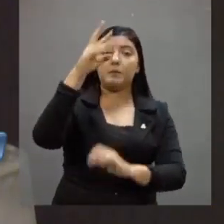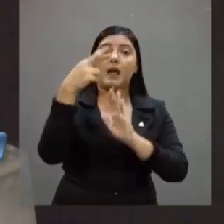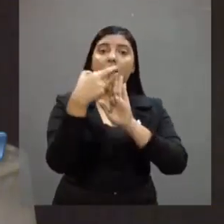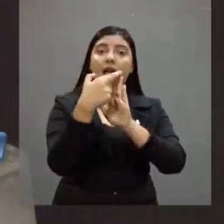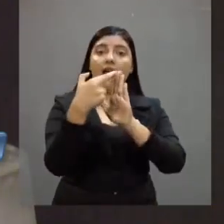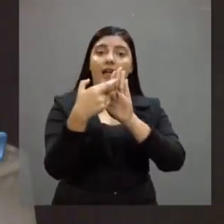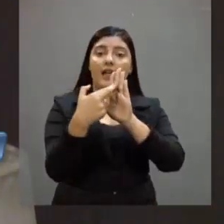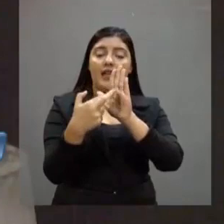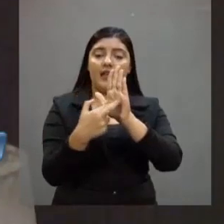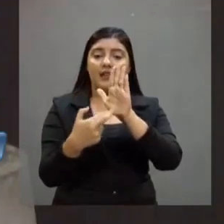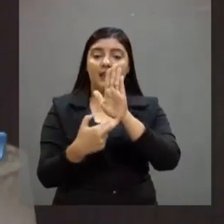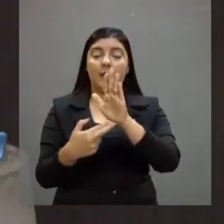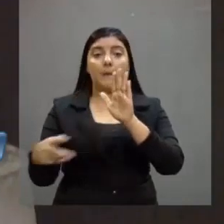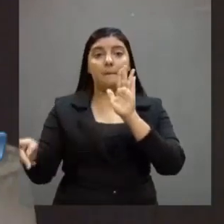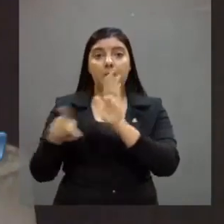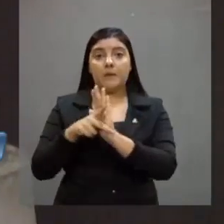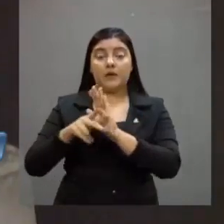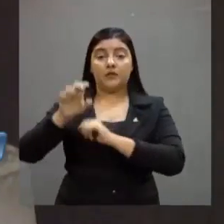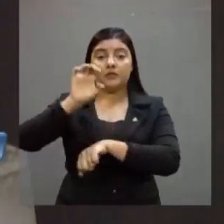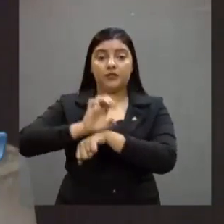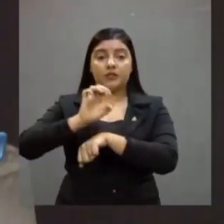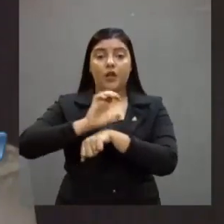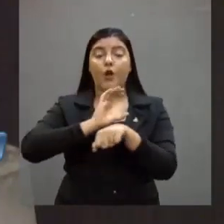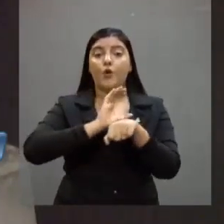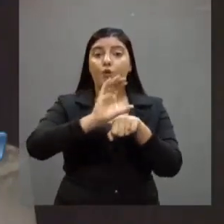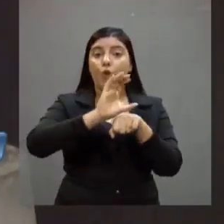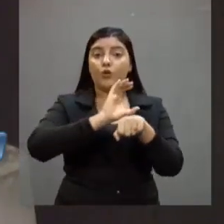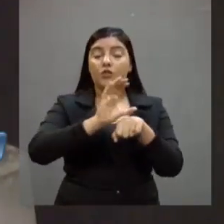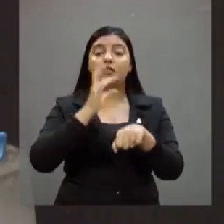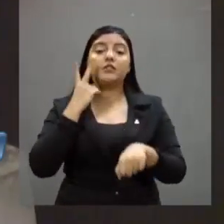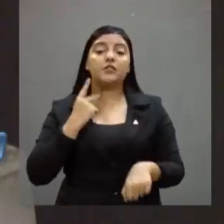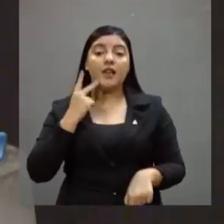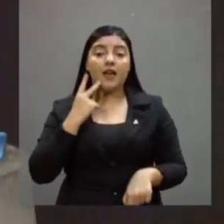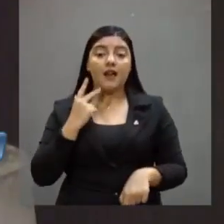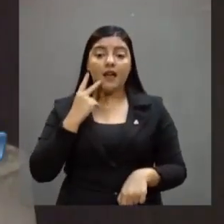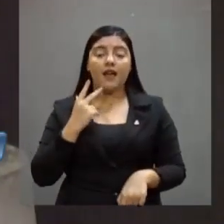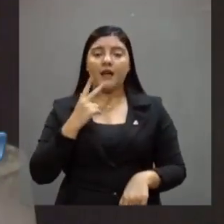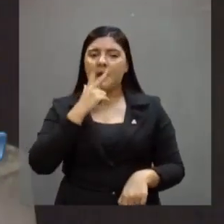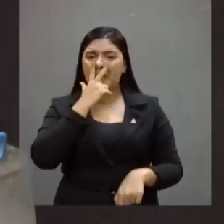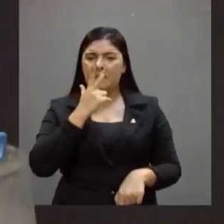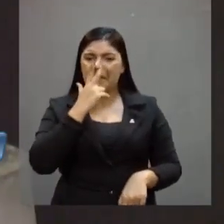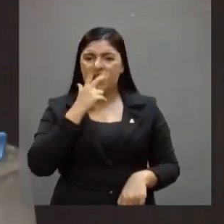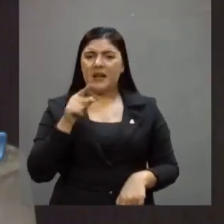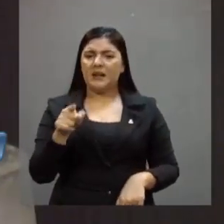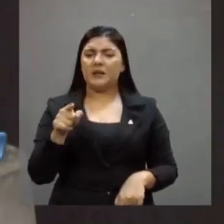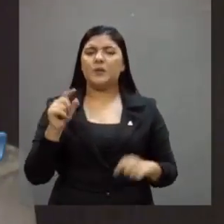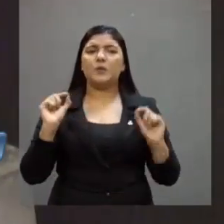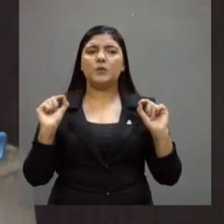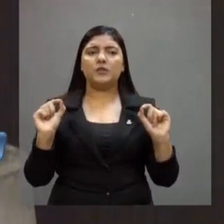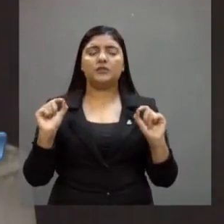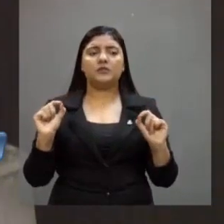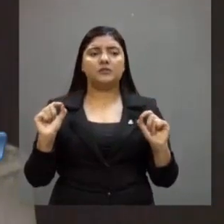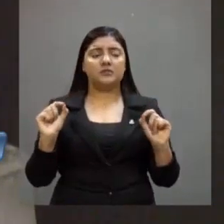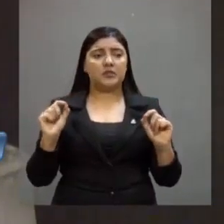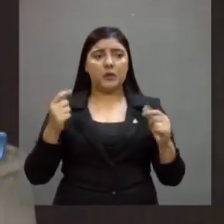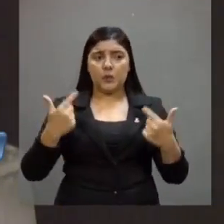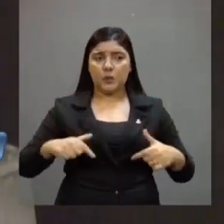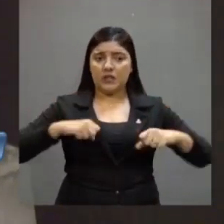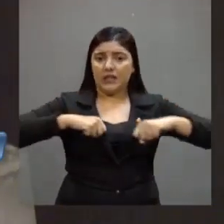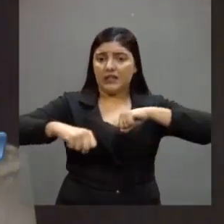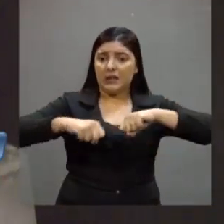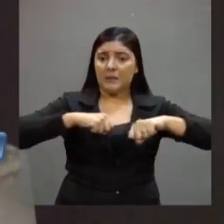norma do Estado, que é a Constituição do Estado do Ceará, de forma assodada, sem